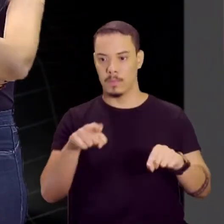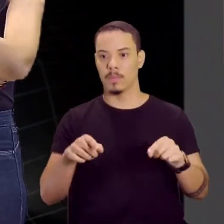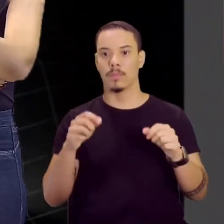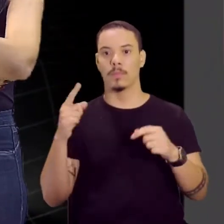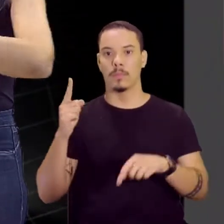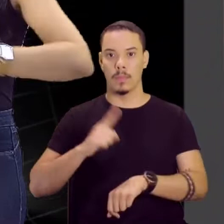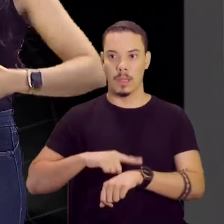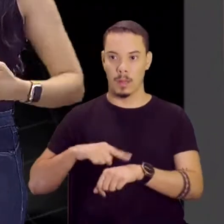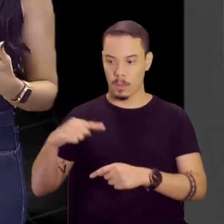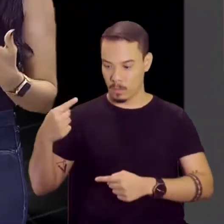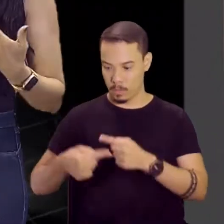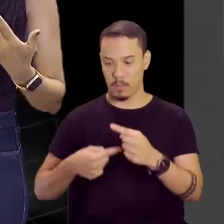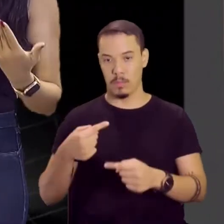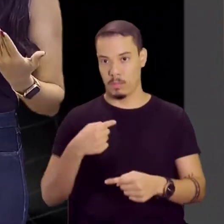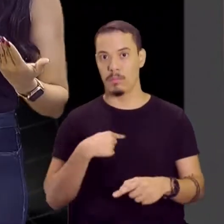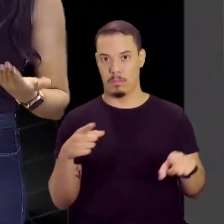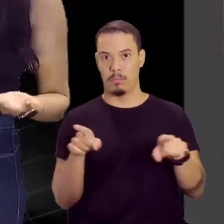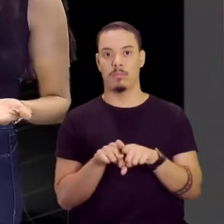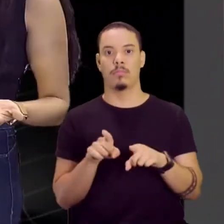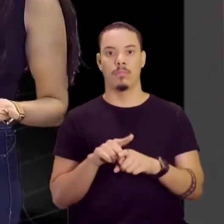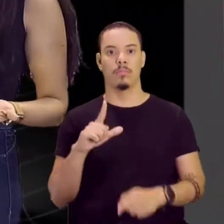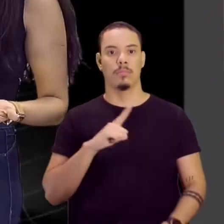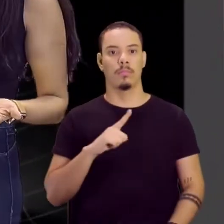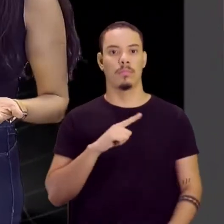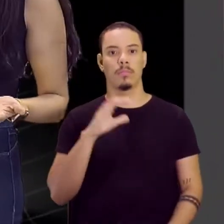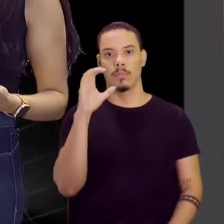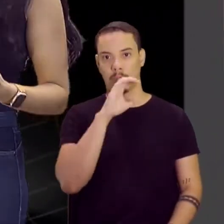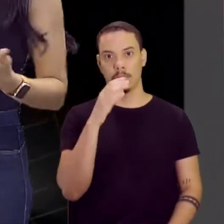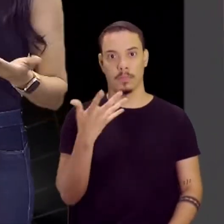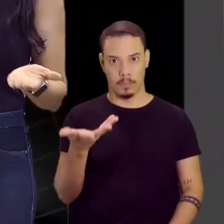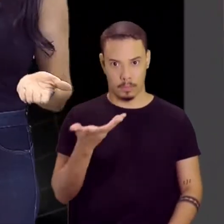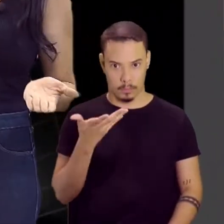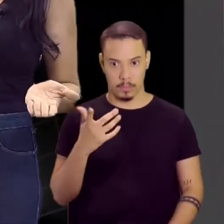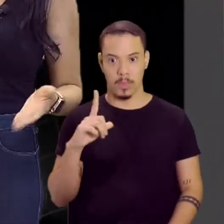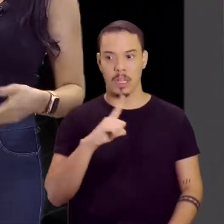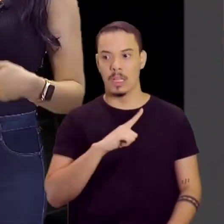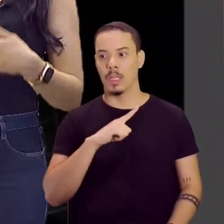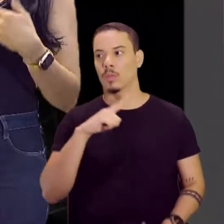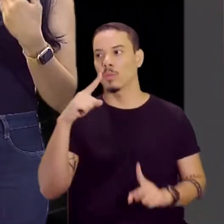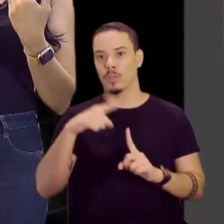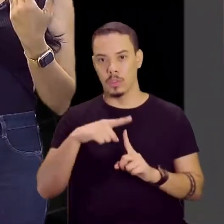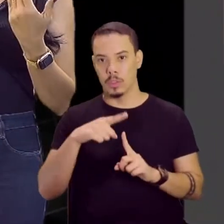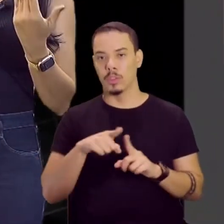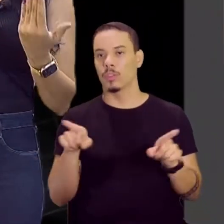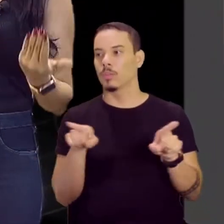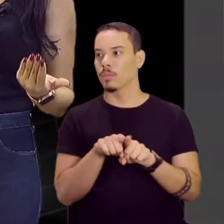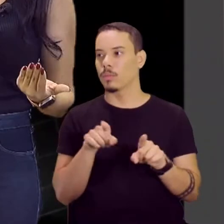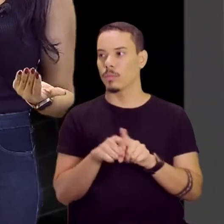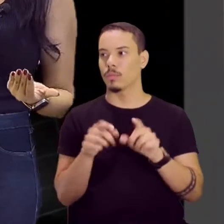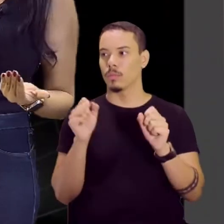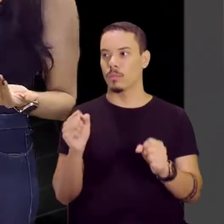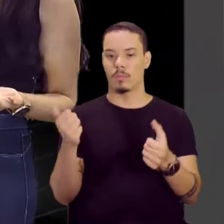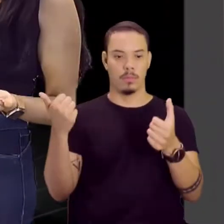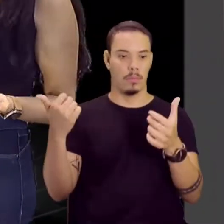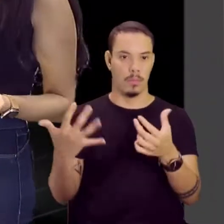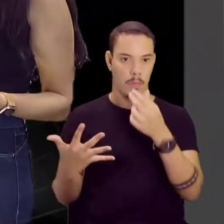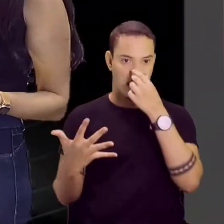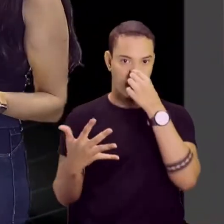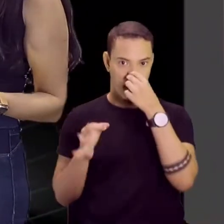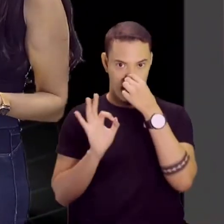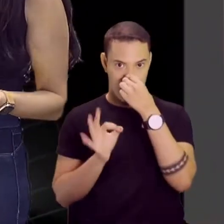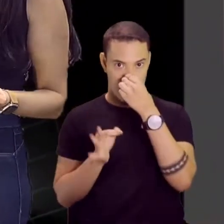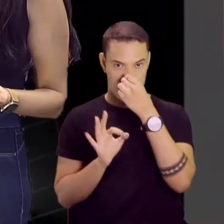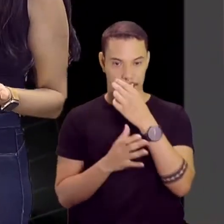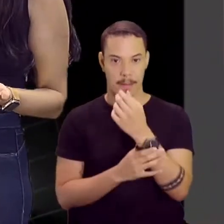o passar do tempo, eu também vou ter uma aceleração. Justamente. Certo? Eu vou ter um tipo de aceleração que ela também vai ser escalar e constante. Não é